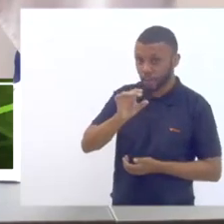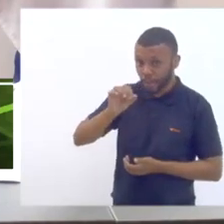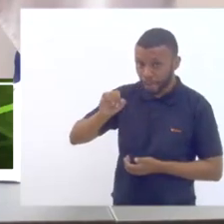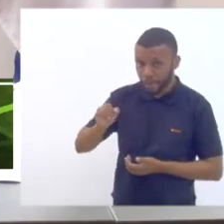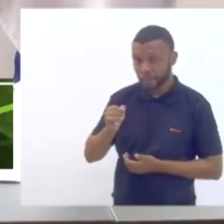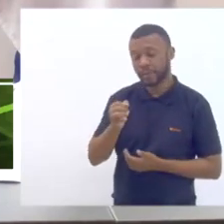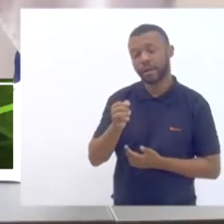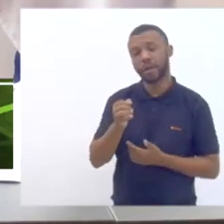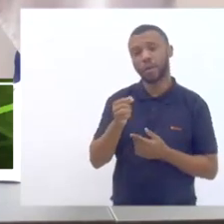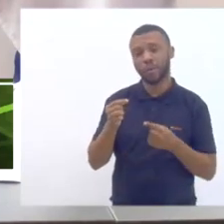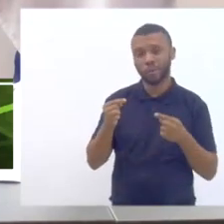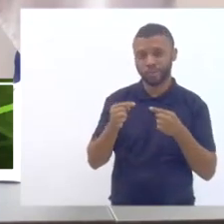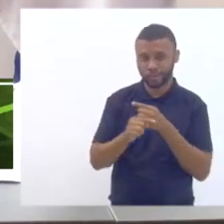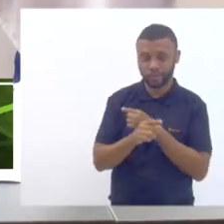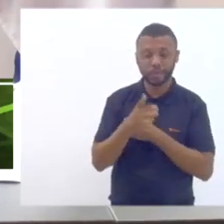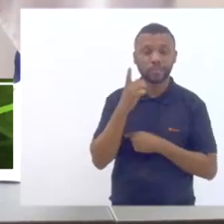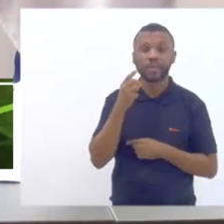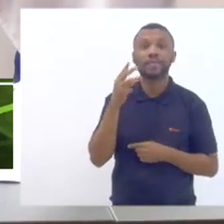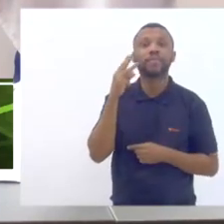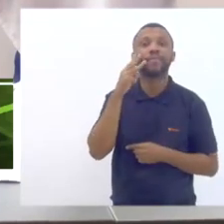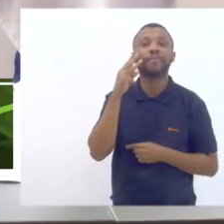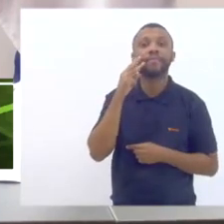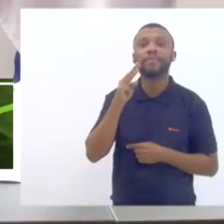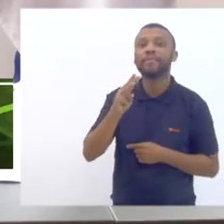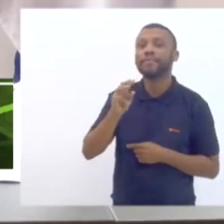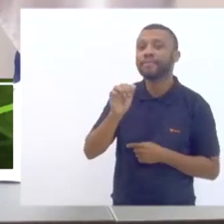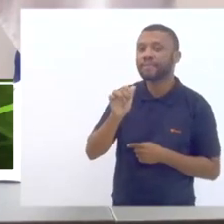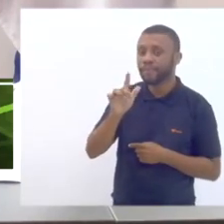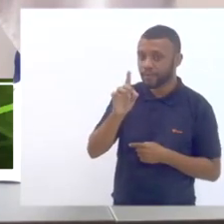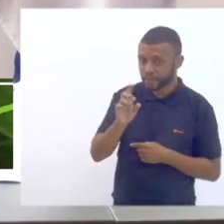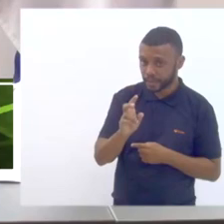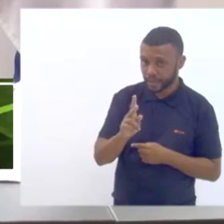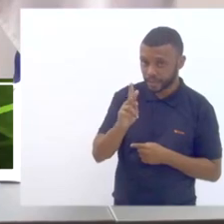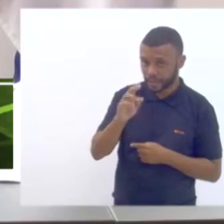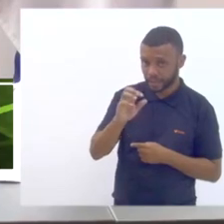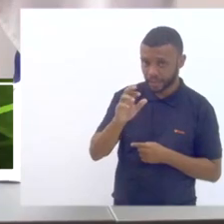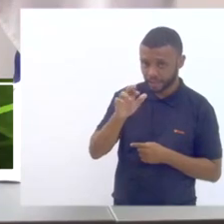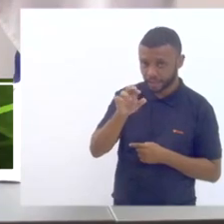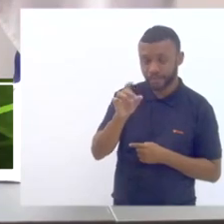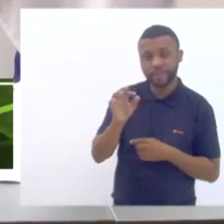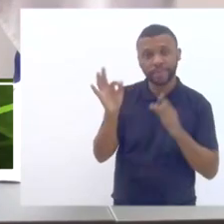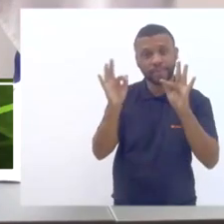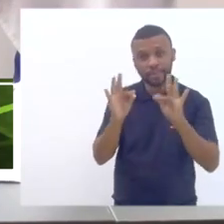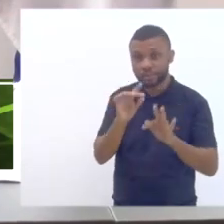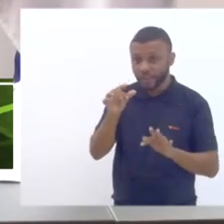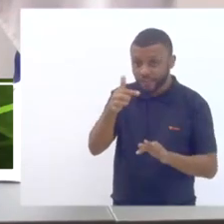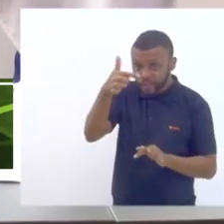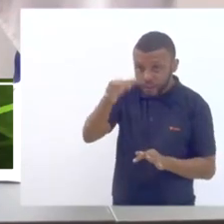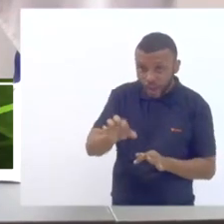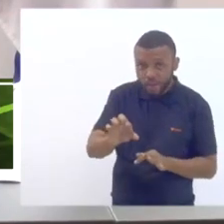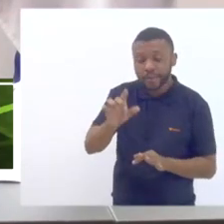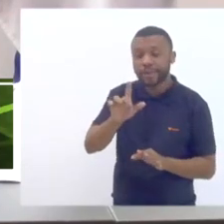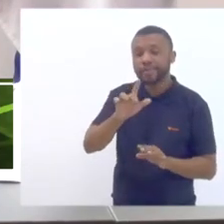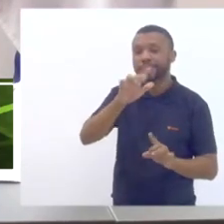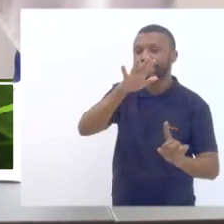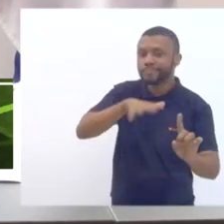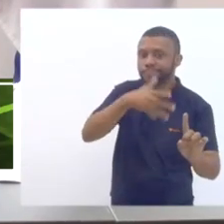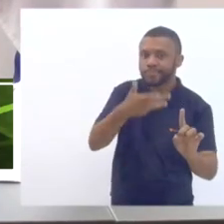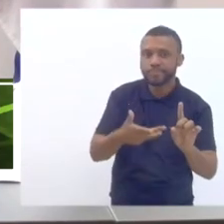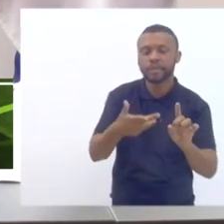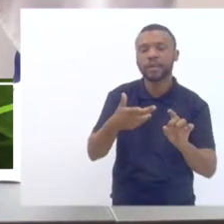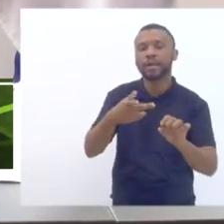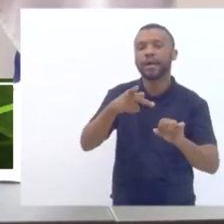dizer ao deputado Valdec Carneiro, que eu primeiro fiquei feliz dele saudar no dia 29 São Pedro